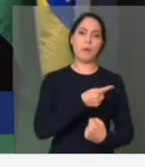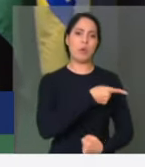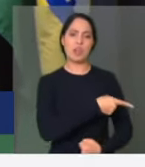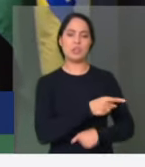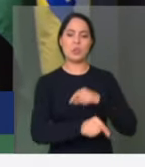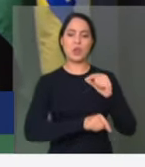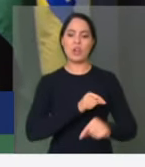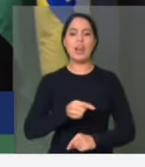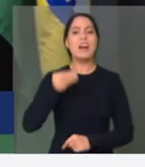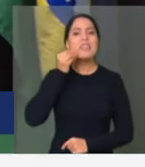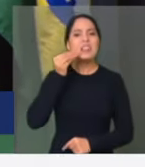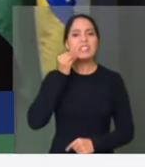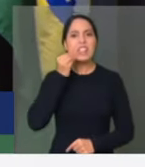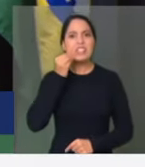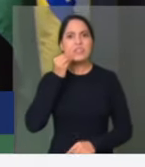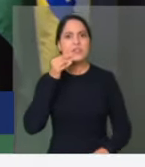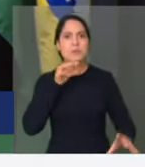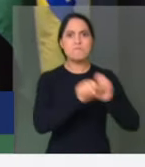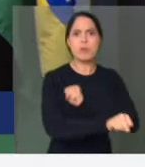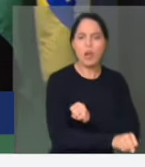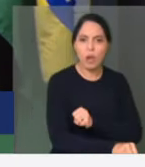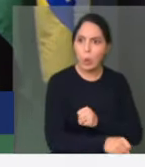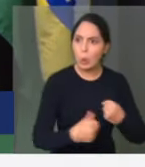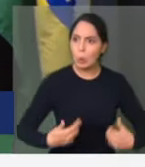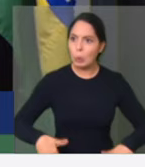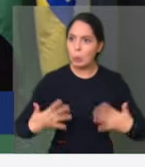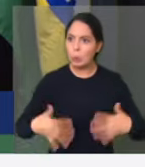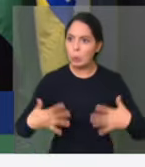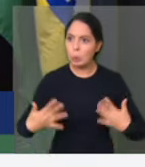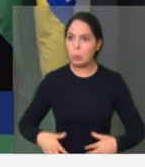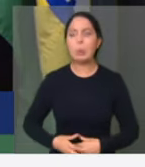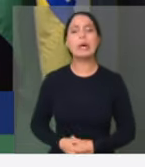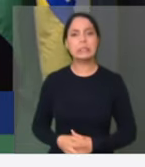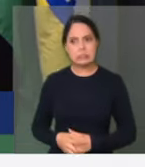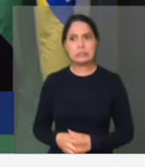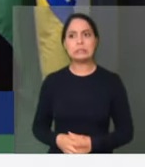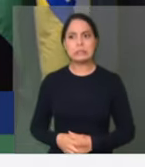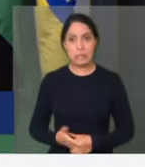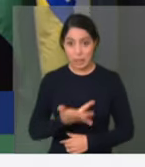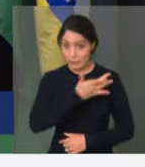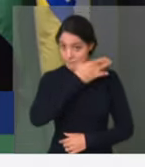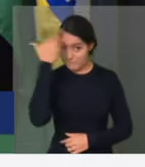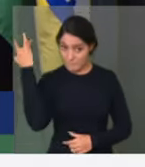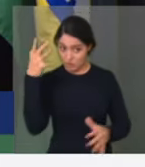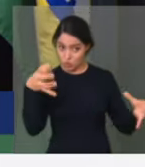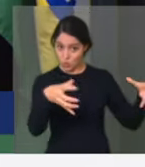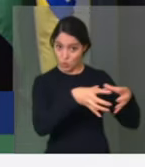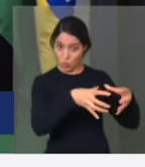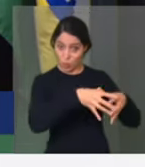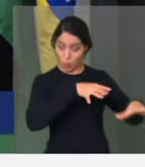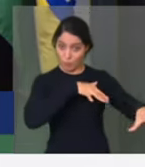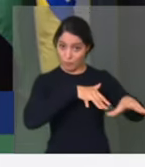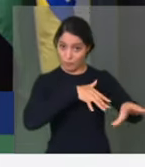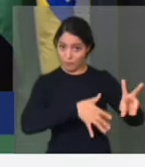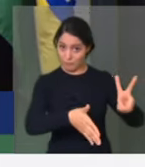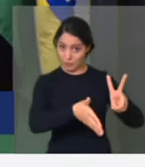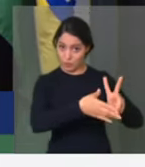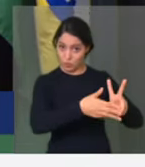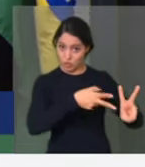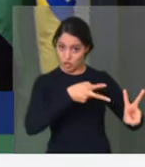e tentativa de homicídio as pessoas ligadas aos movimentos indígenas